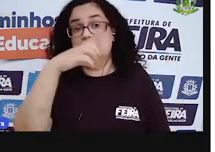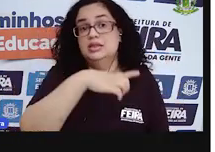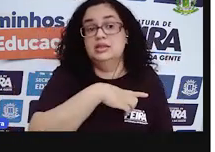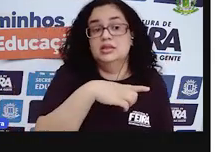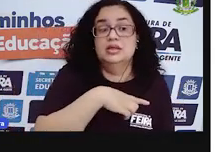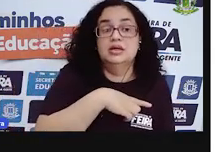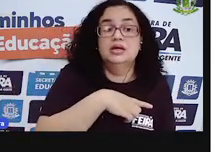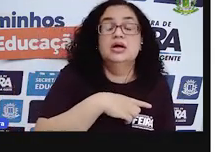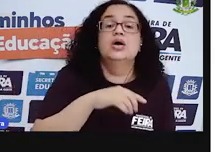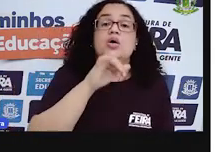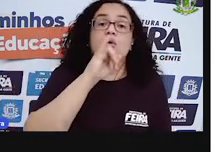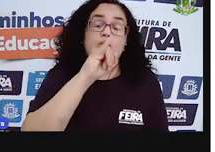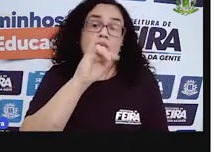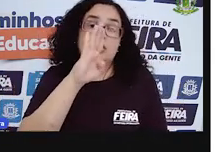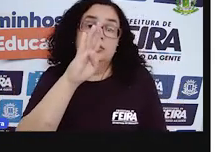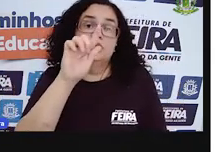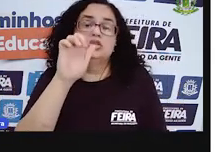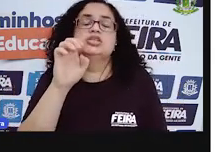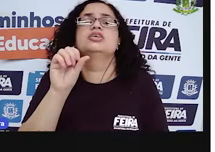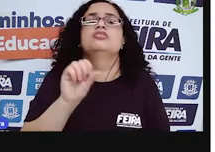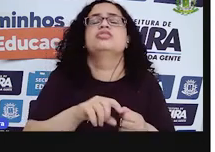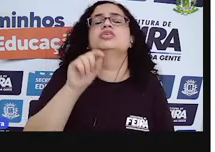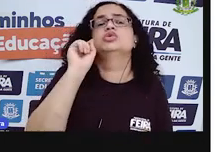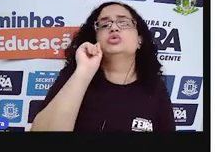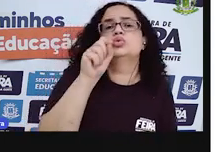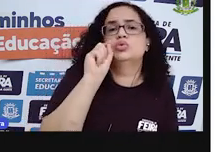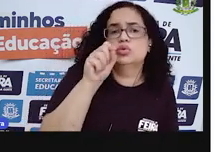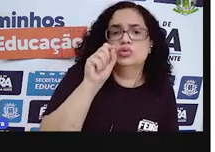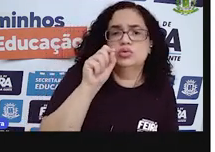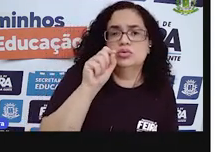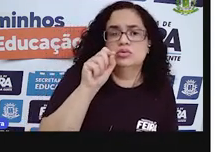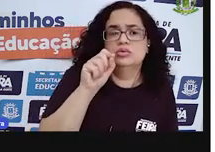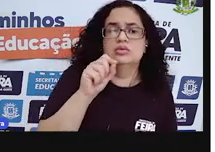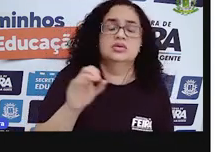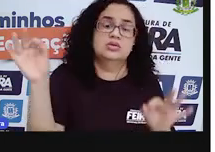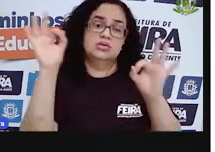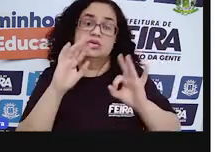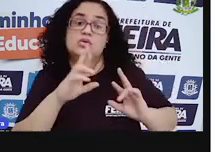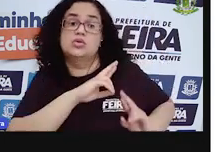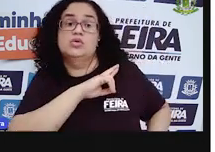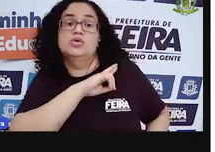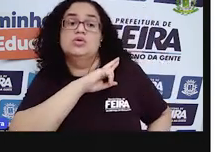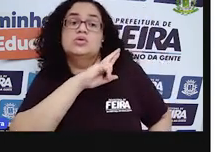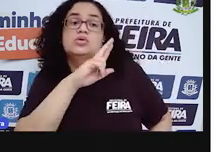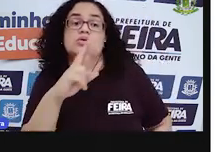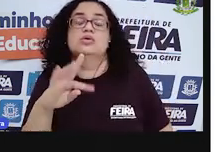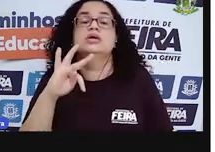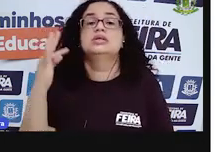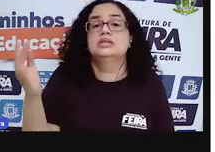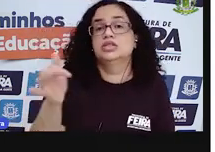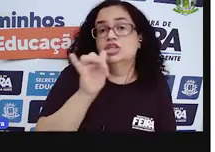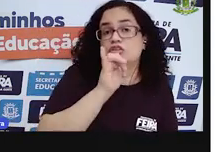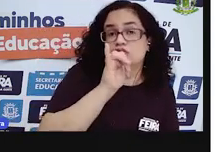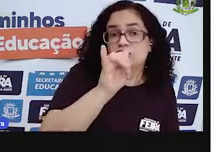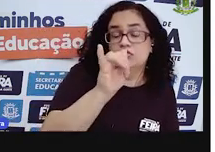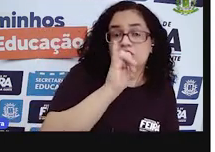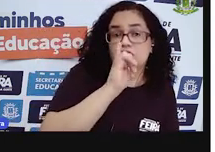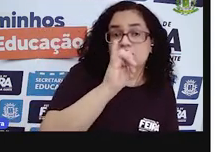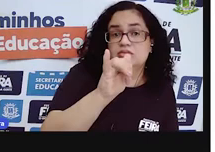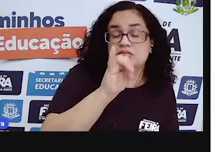serem consultadas mas o que que o IBGE faz Professor o IBGE o órgão responsável por trazer essas